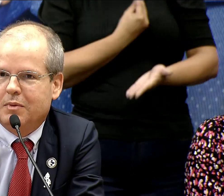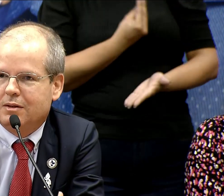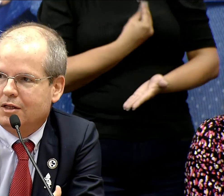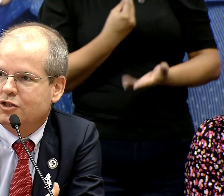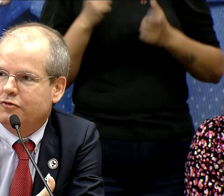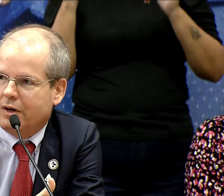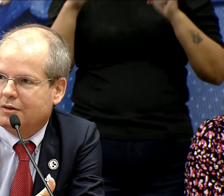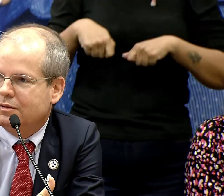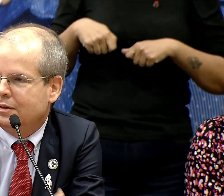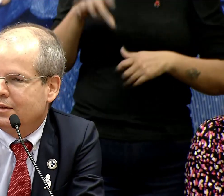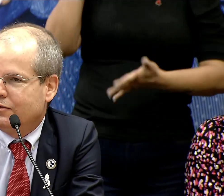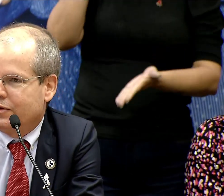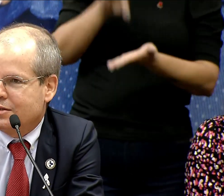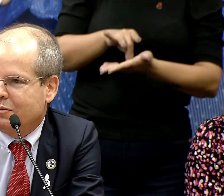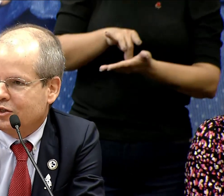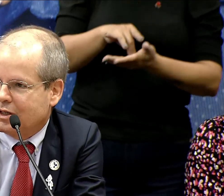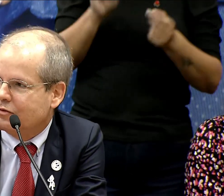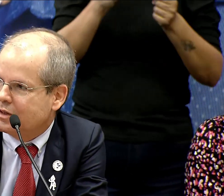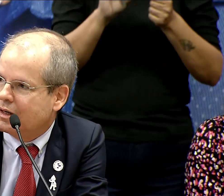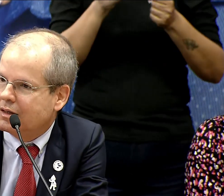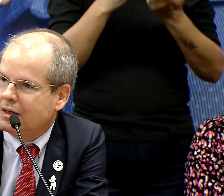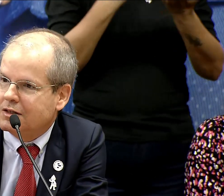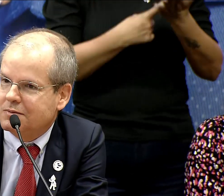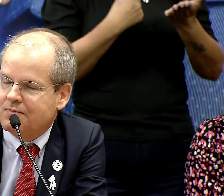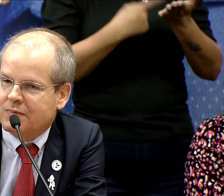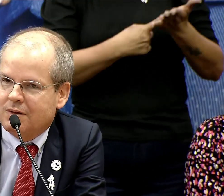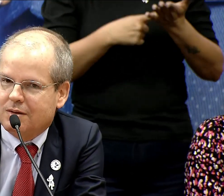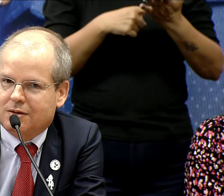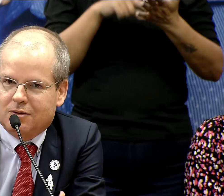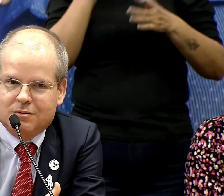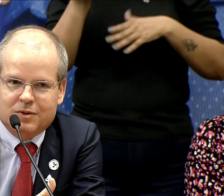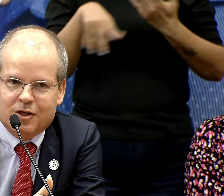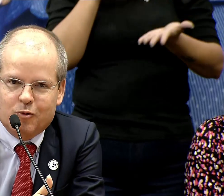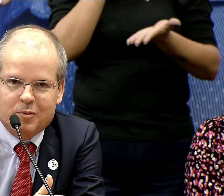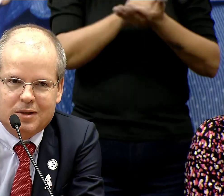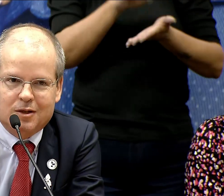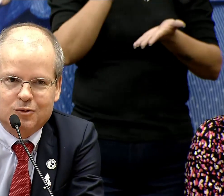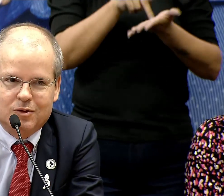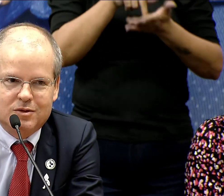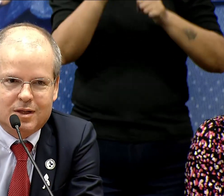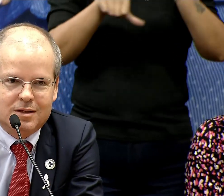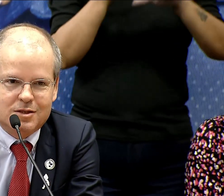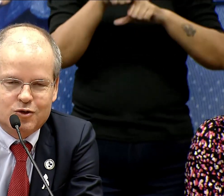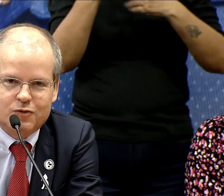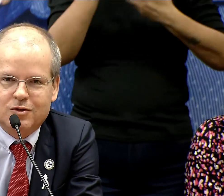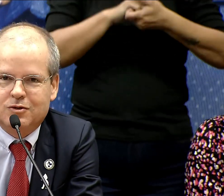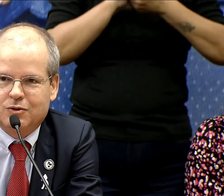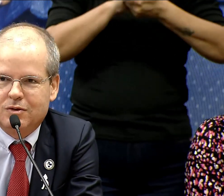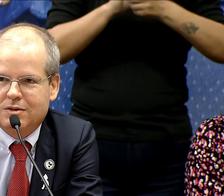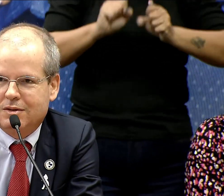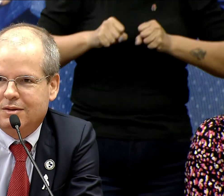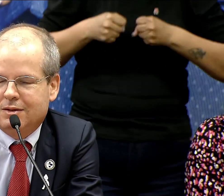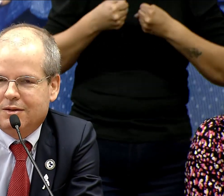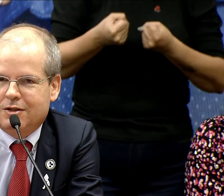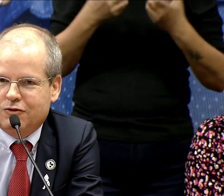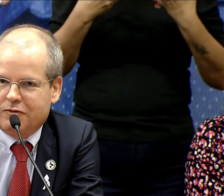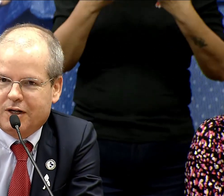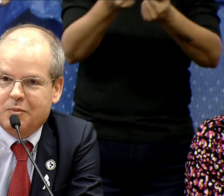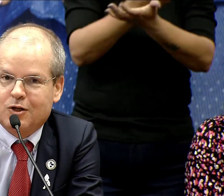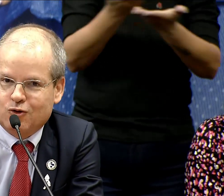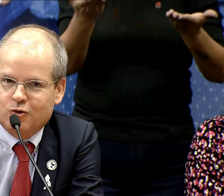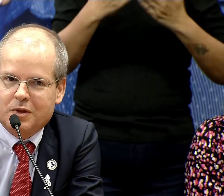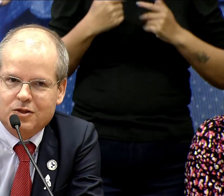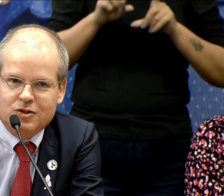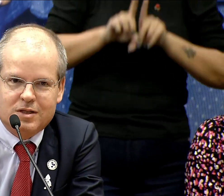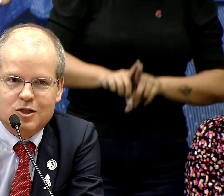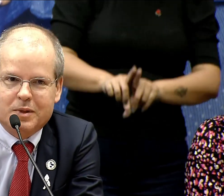de possibilidade, de fato, fazer uma agenda virar realidade. Então, queria cumprimentar a todos, agradecer o esforço de todos e a gente vai